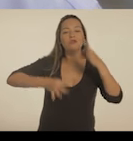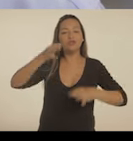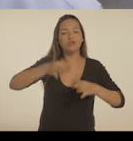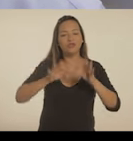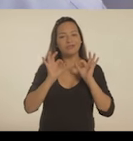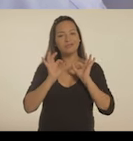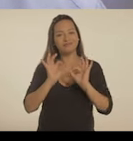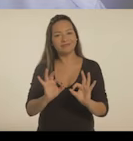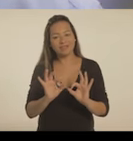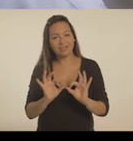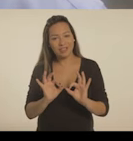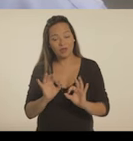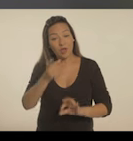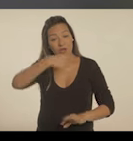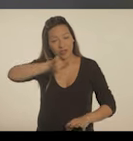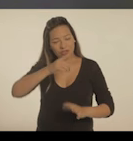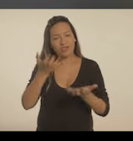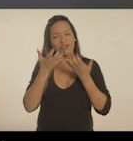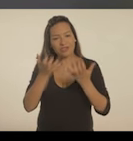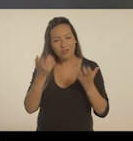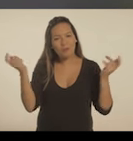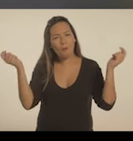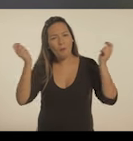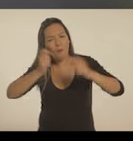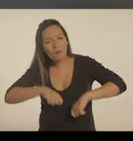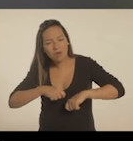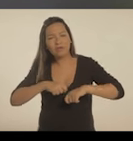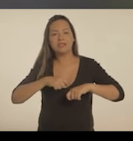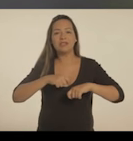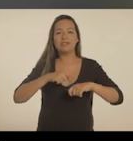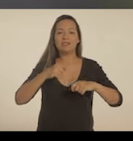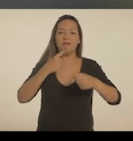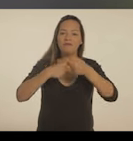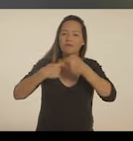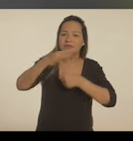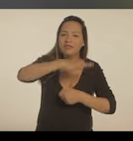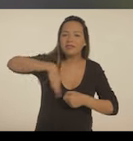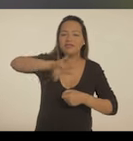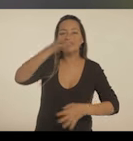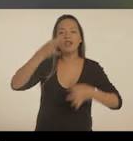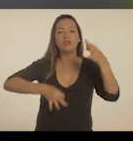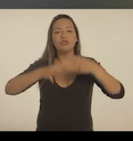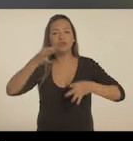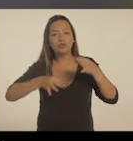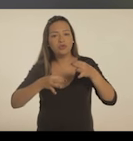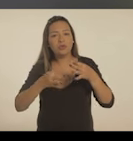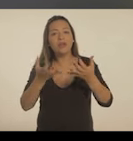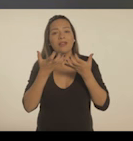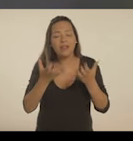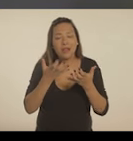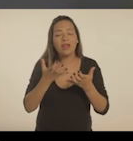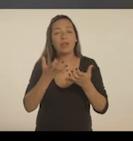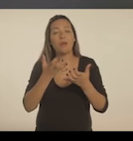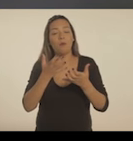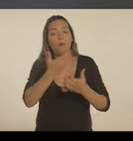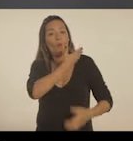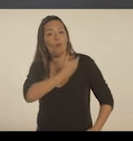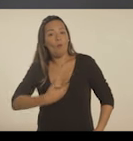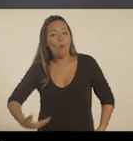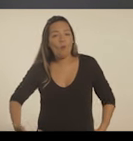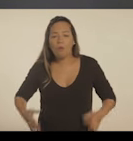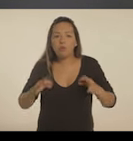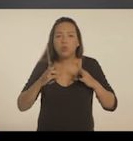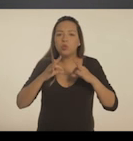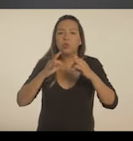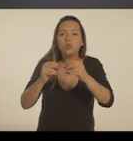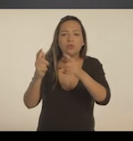luta sempre foi por justiça. É possível ter uma cidade mais justa. É possível levar serviço público de qualidade para a Zona